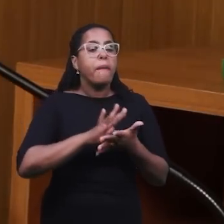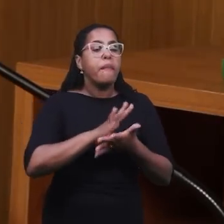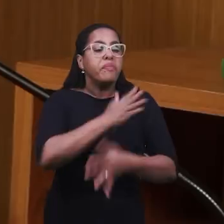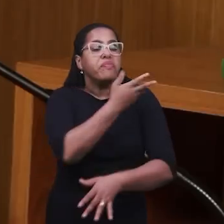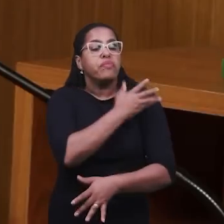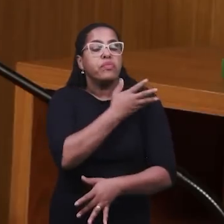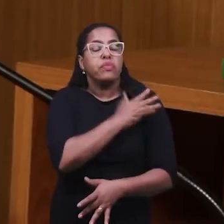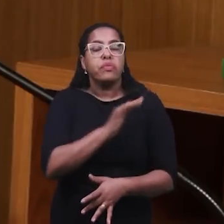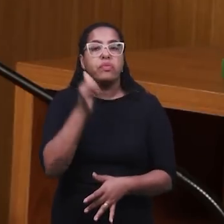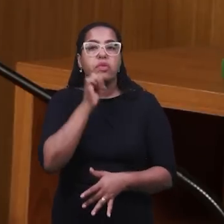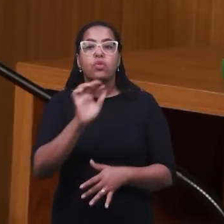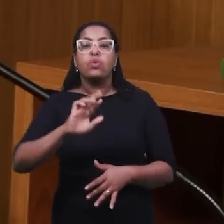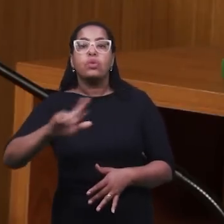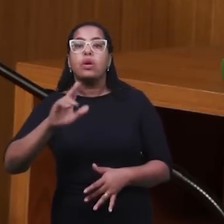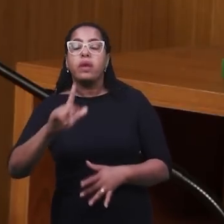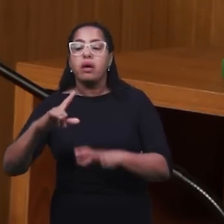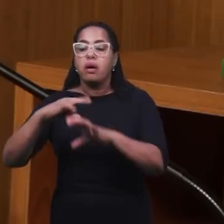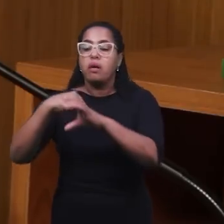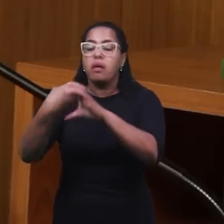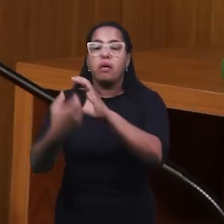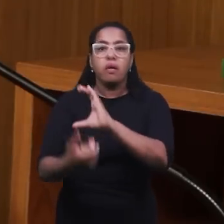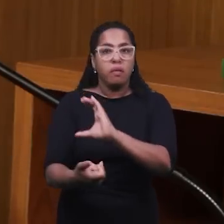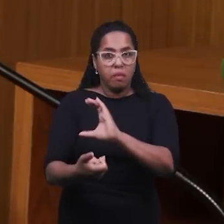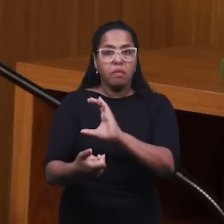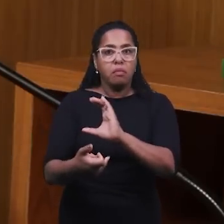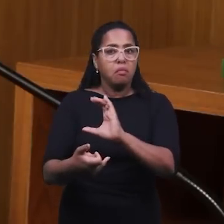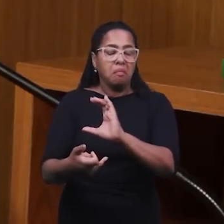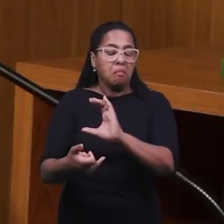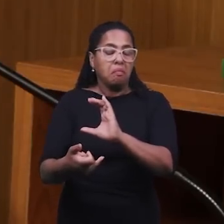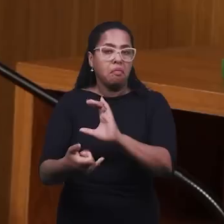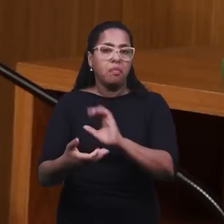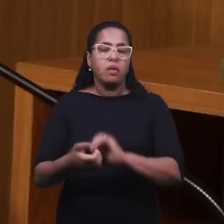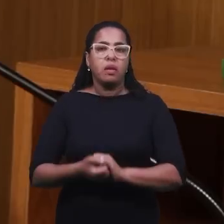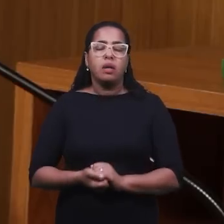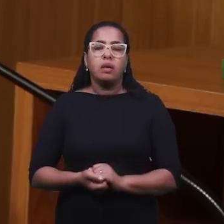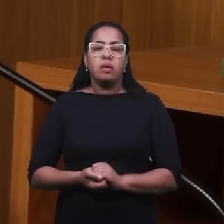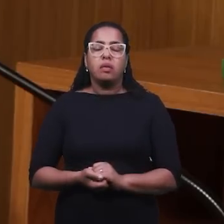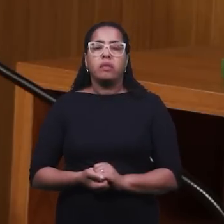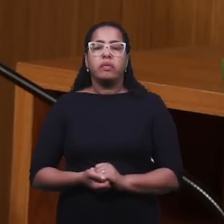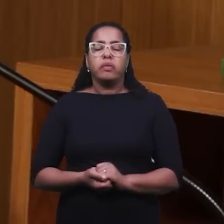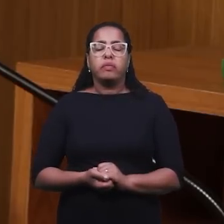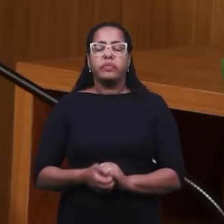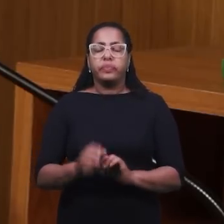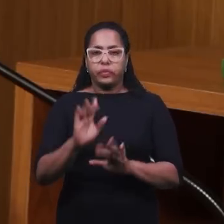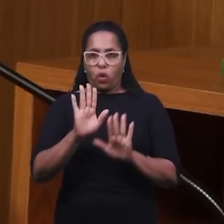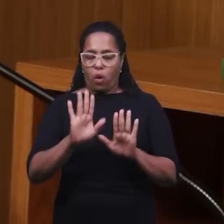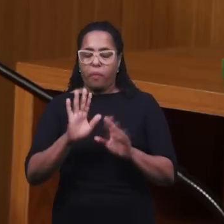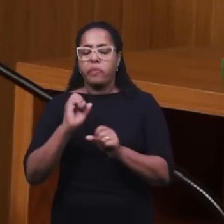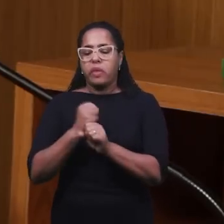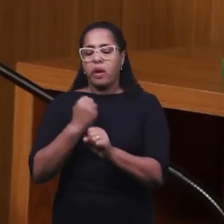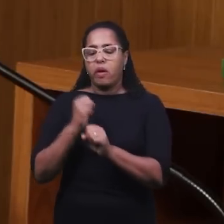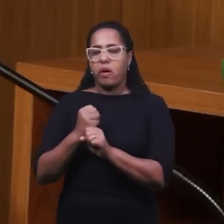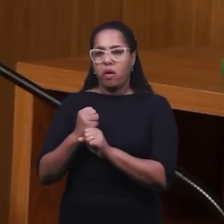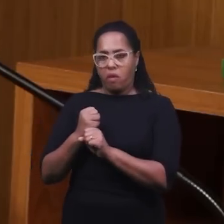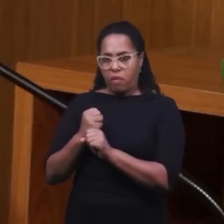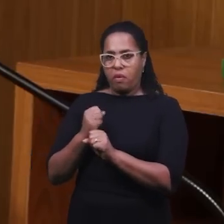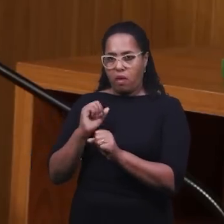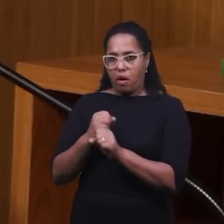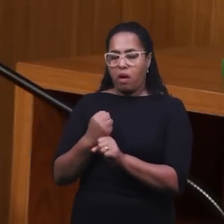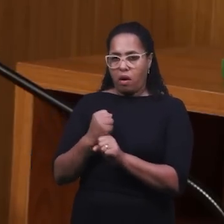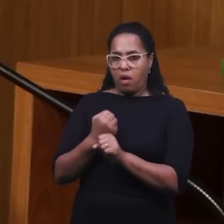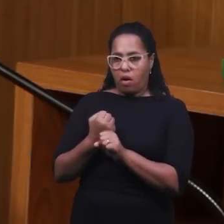coisa parecida. Não, interpretação bíblica. Mas vocês estão desvalorizando as irmãs não têm uma